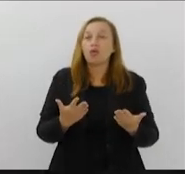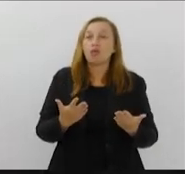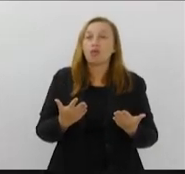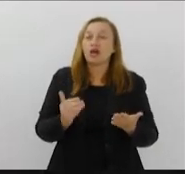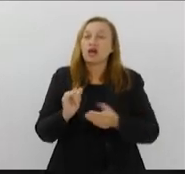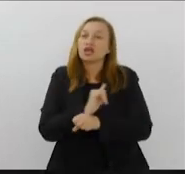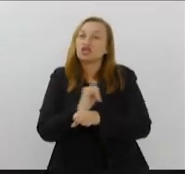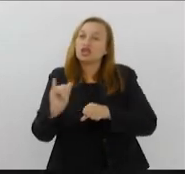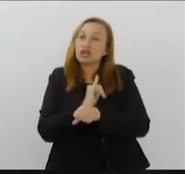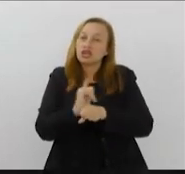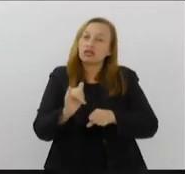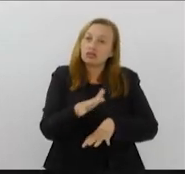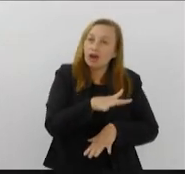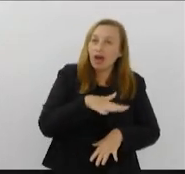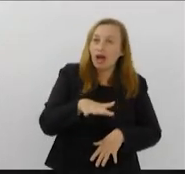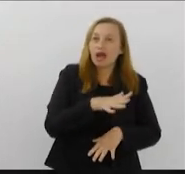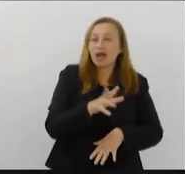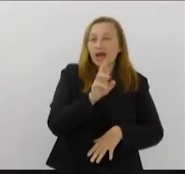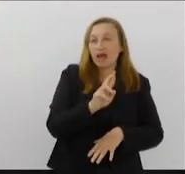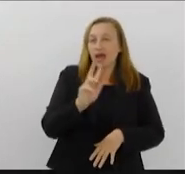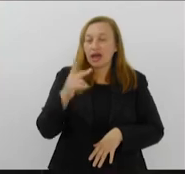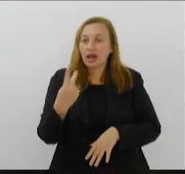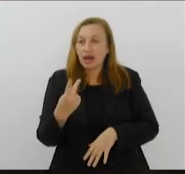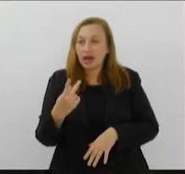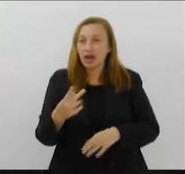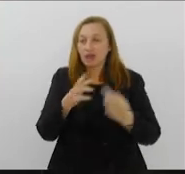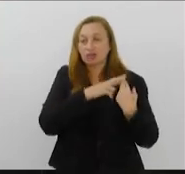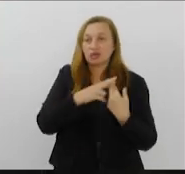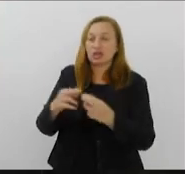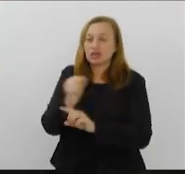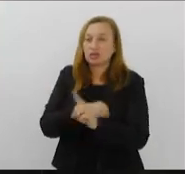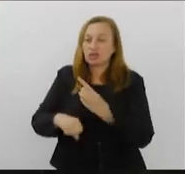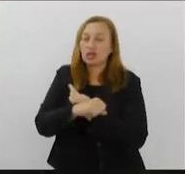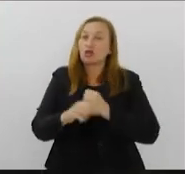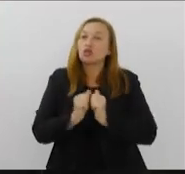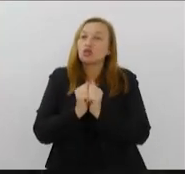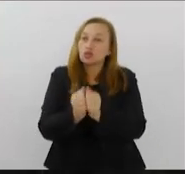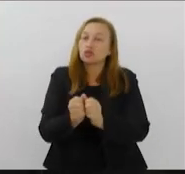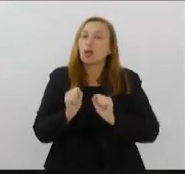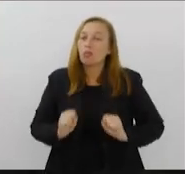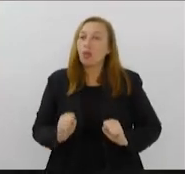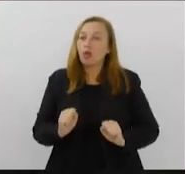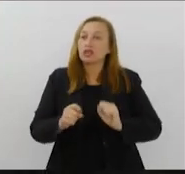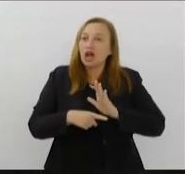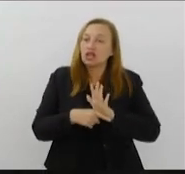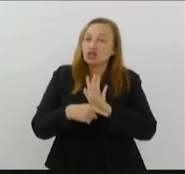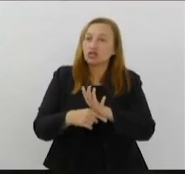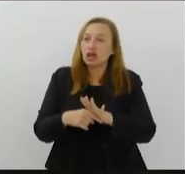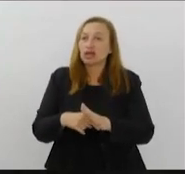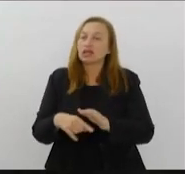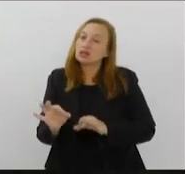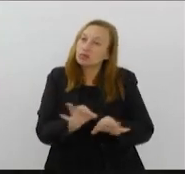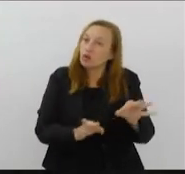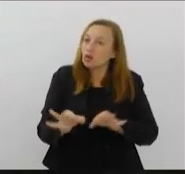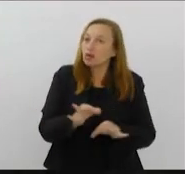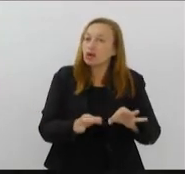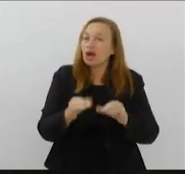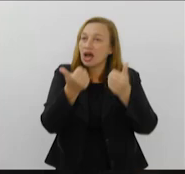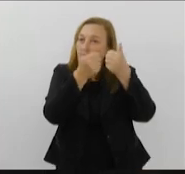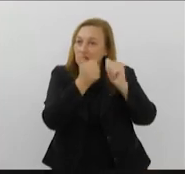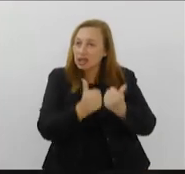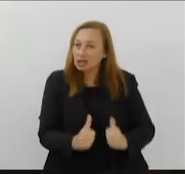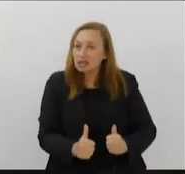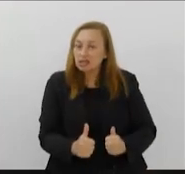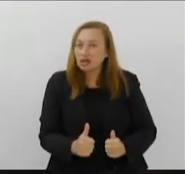uma área de RH, responsabilidade social juntas, né, das grandes organizações, podem construir esse programa, né, analisando, por